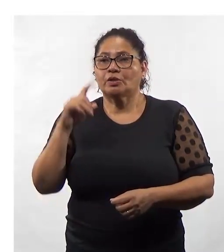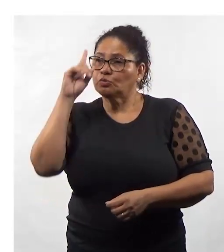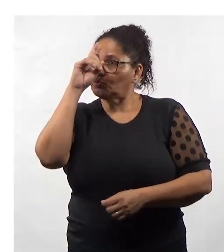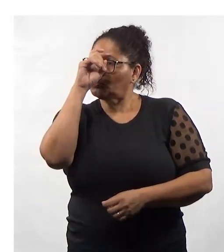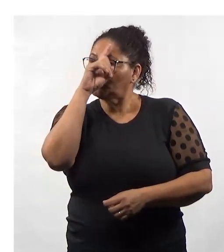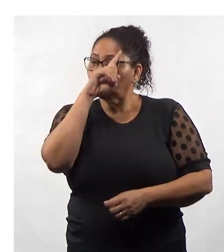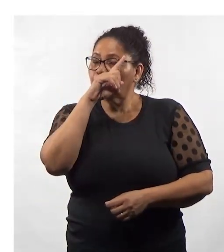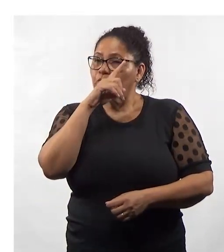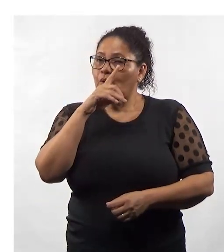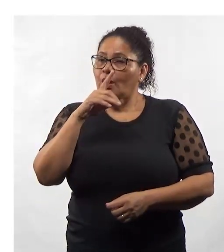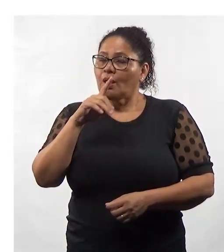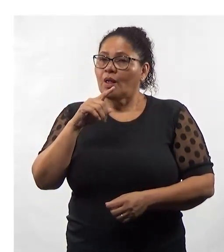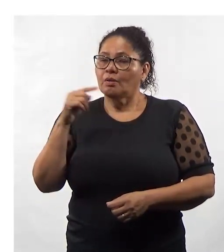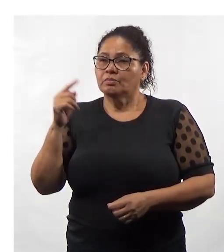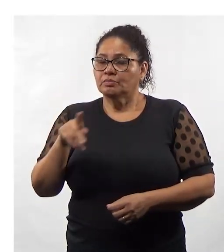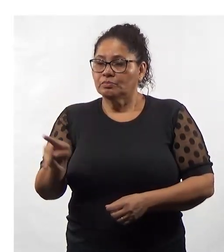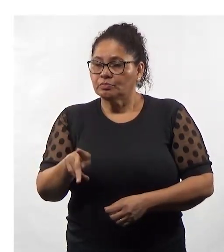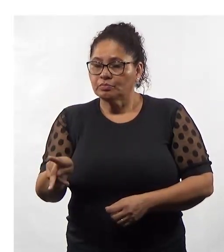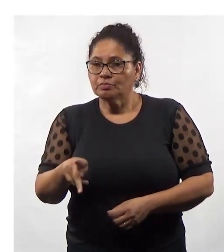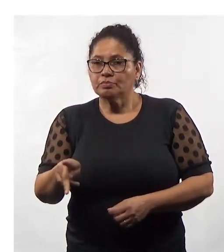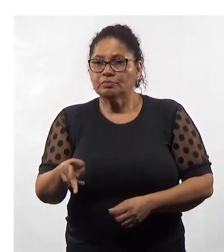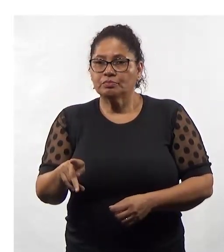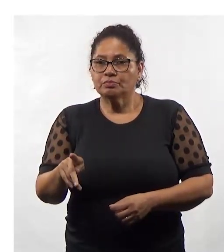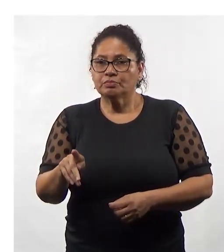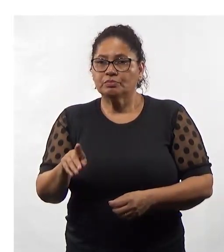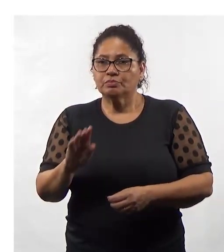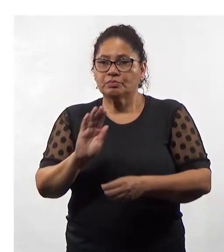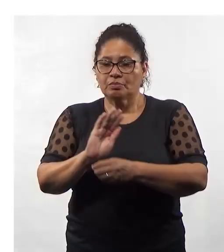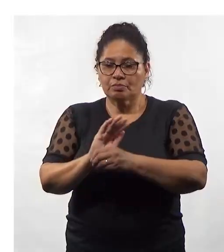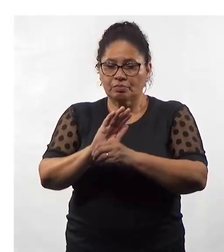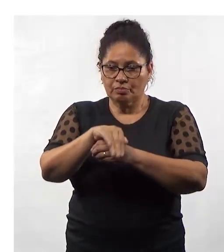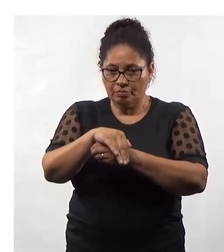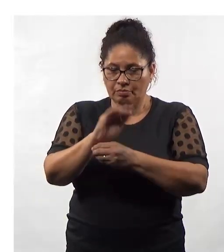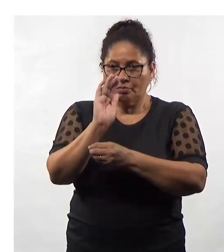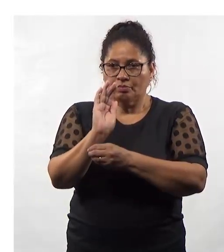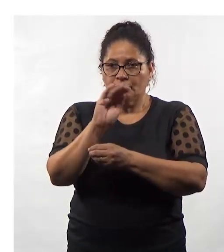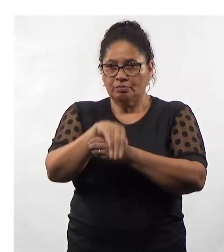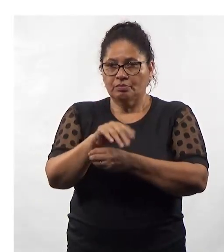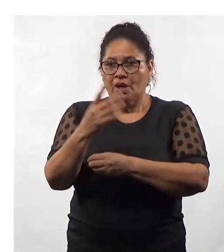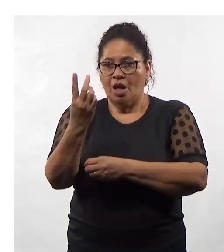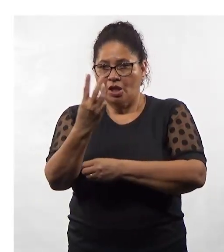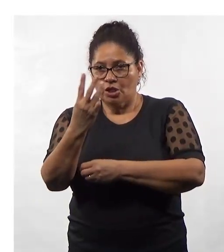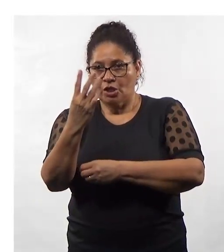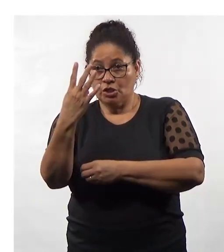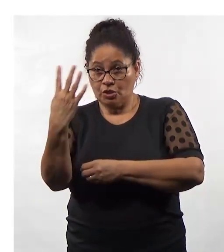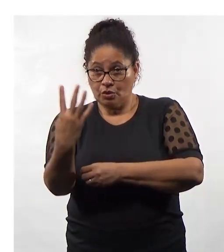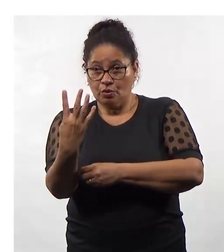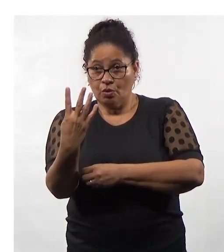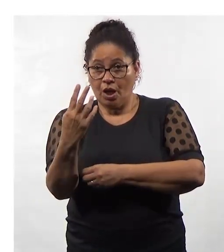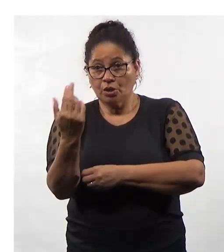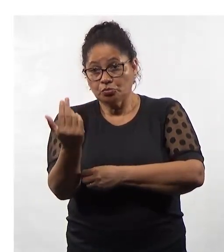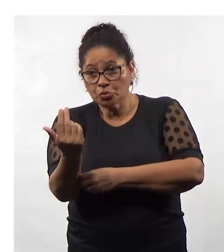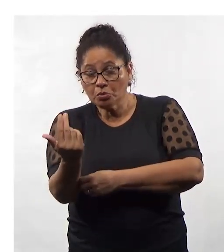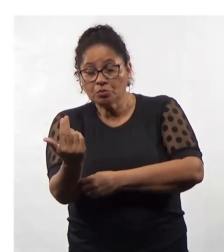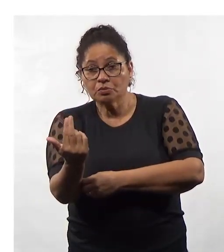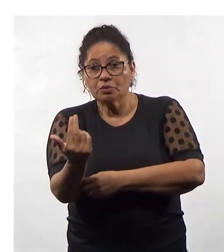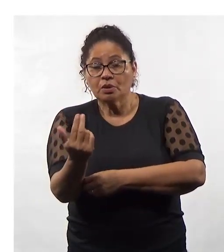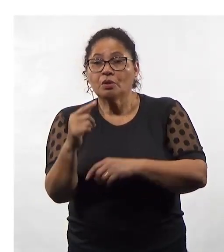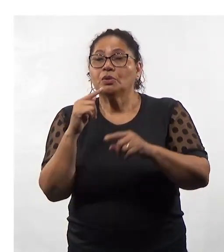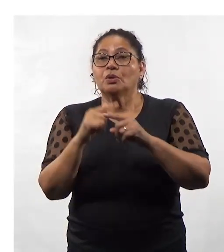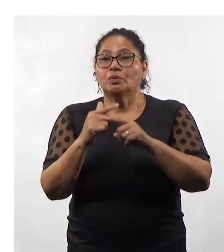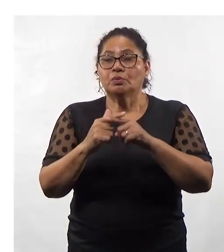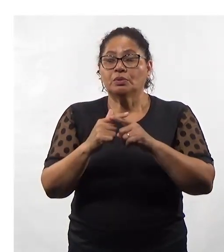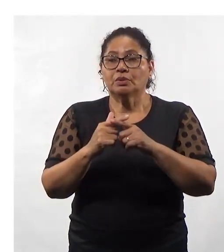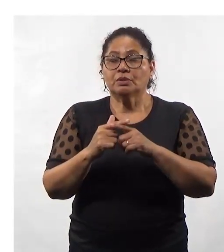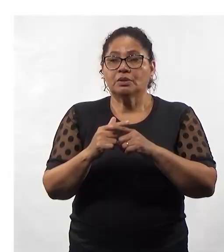muito difícil, né? Para mim, essa cesta 1, a 2, a 3 e a 4 são iguais, então não teria